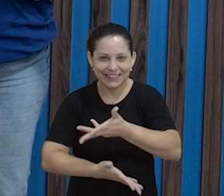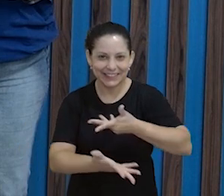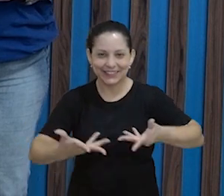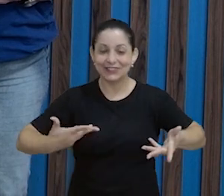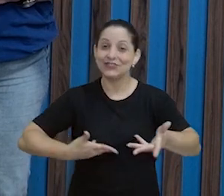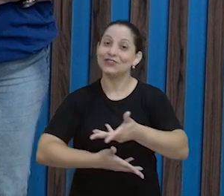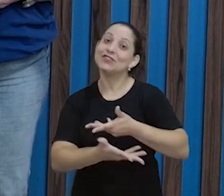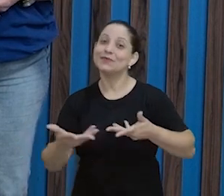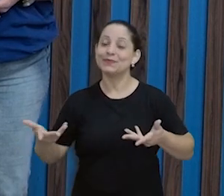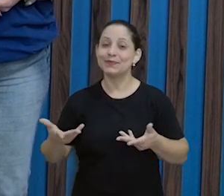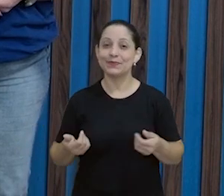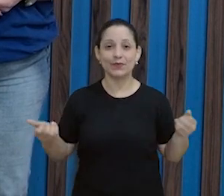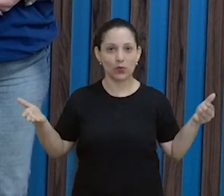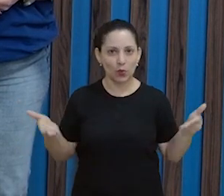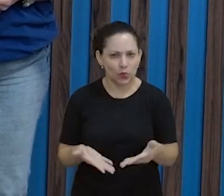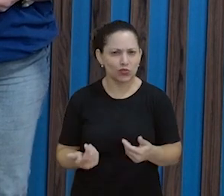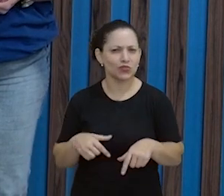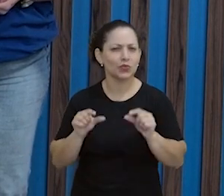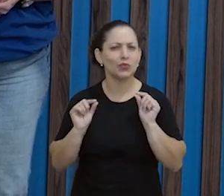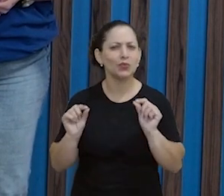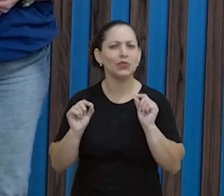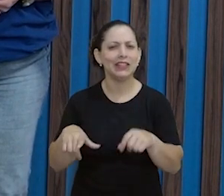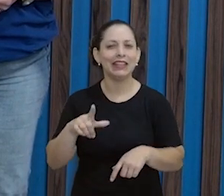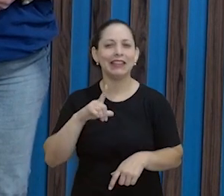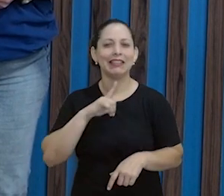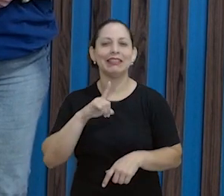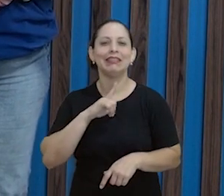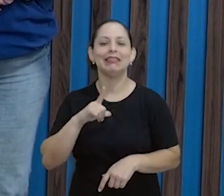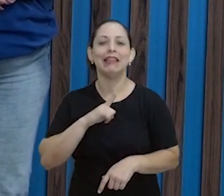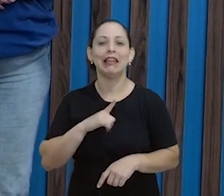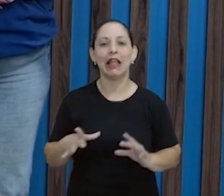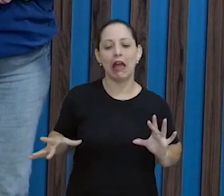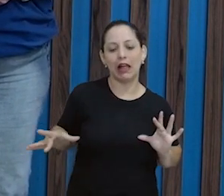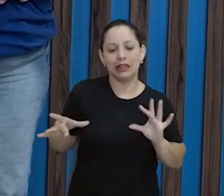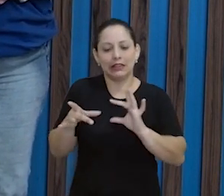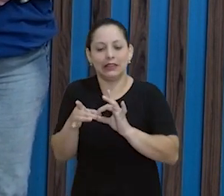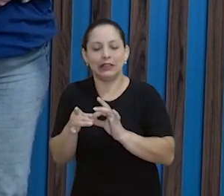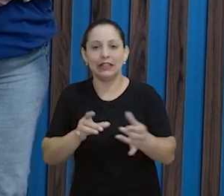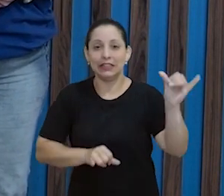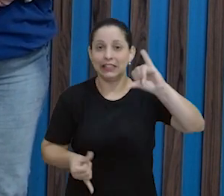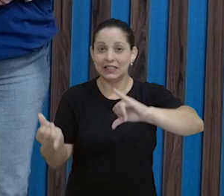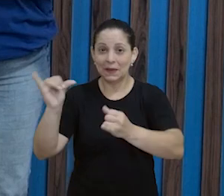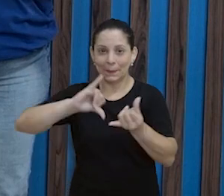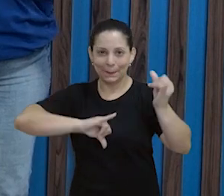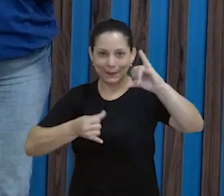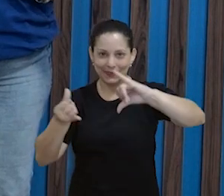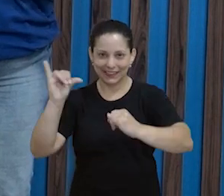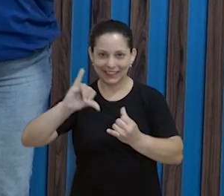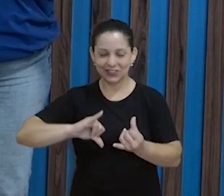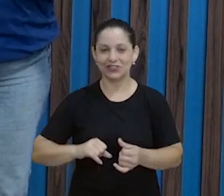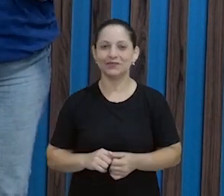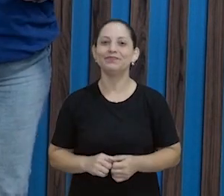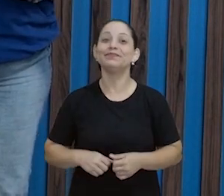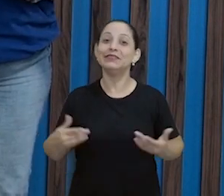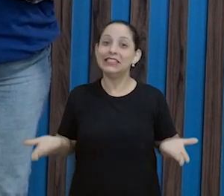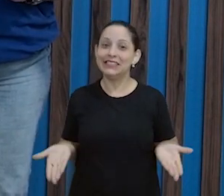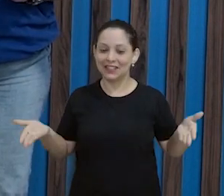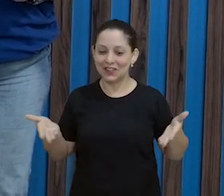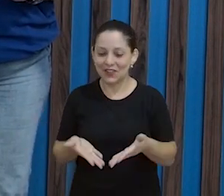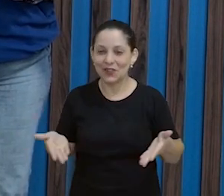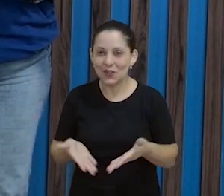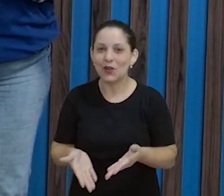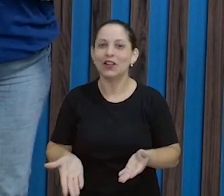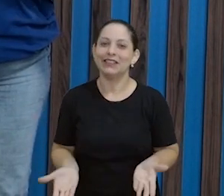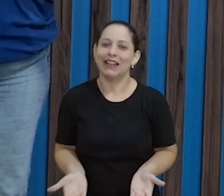junto. Hoje nós vamos ver ligações químicas, tá certo? E para me ajudar a passar isso tudo